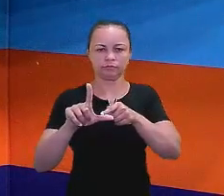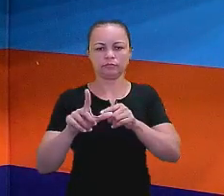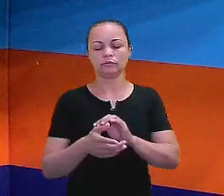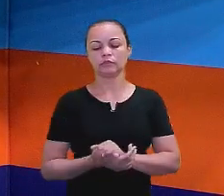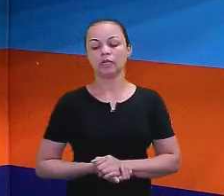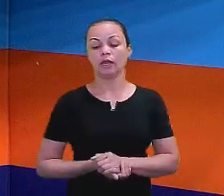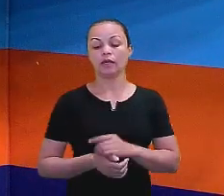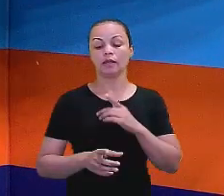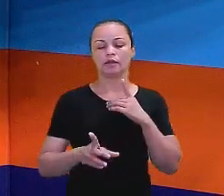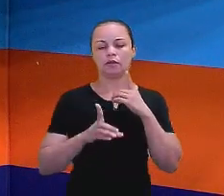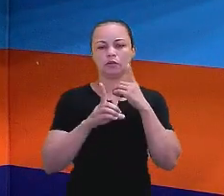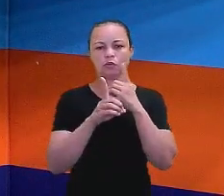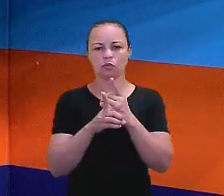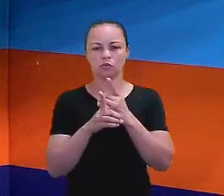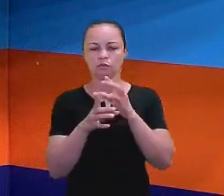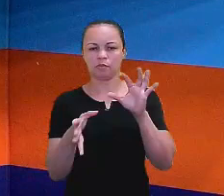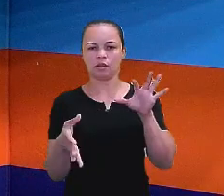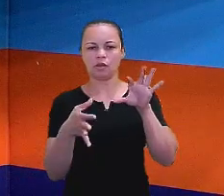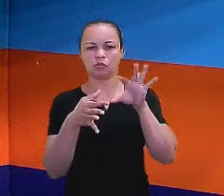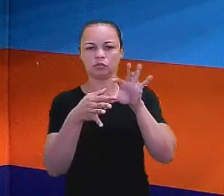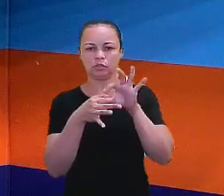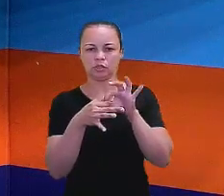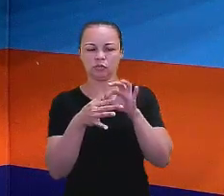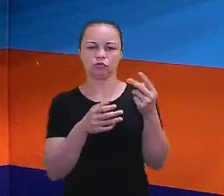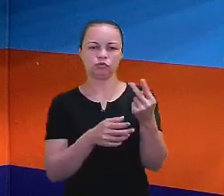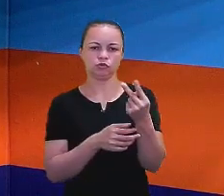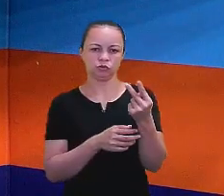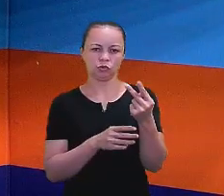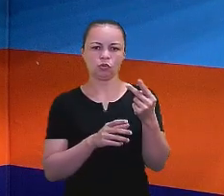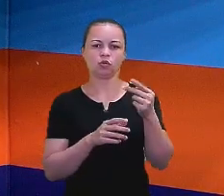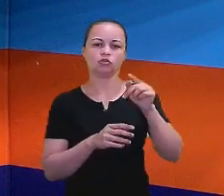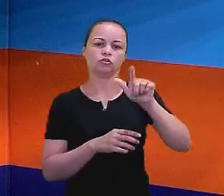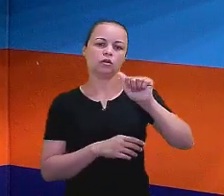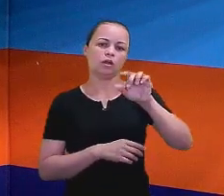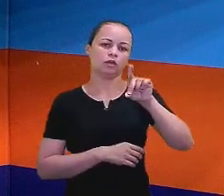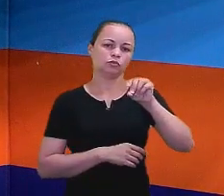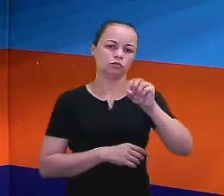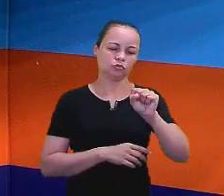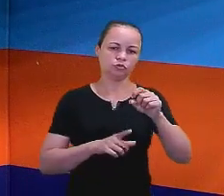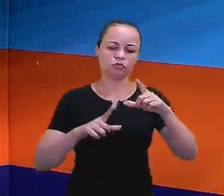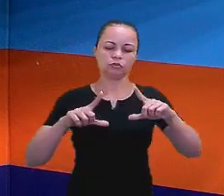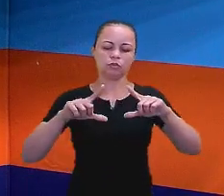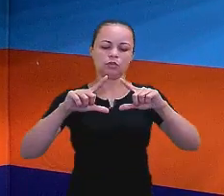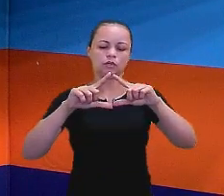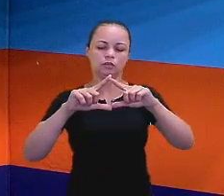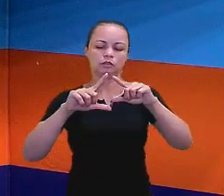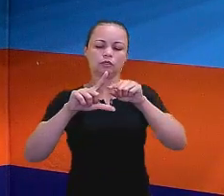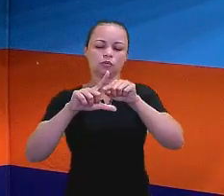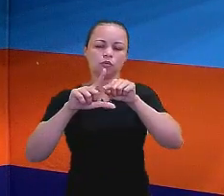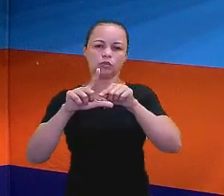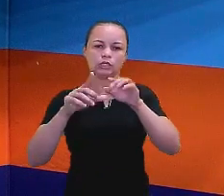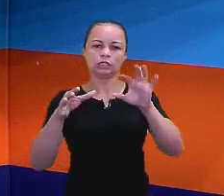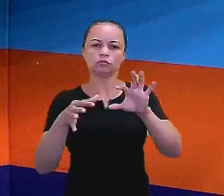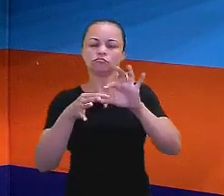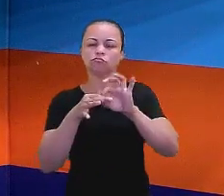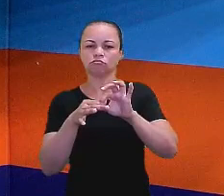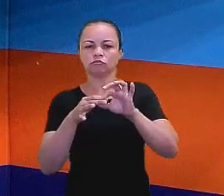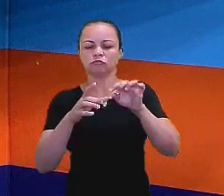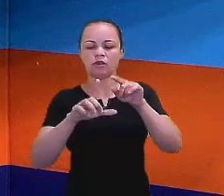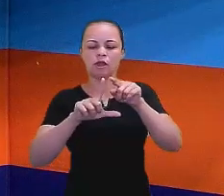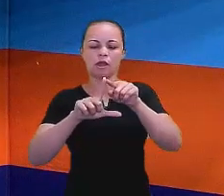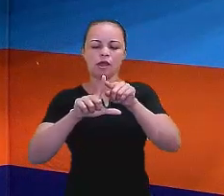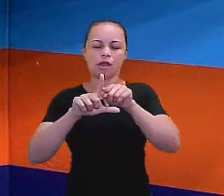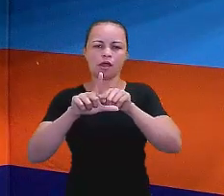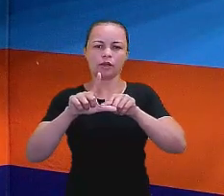gente encontra pela união desses dois lados, né? Então, os dois lados unidos em um único vértice, aí nessa